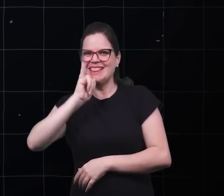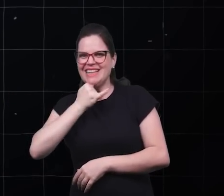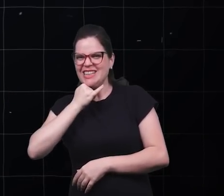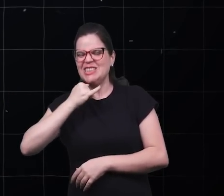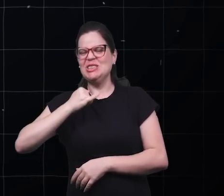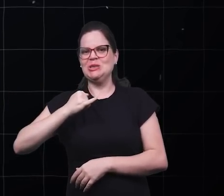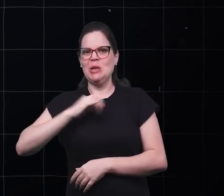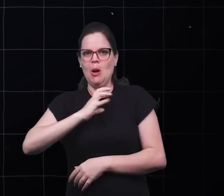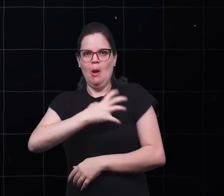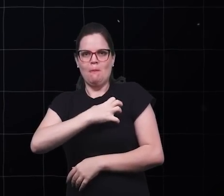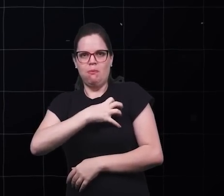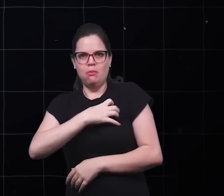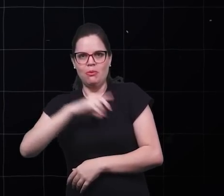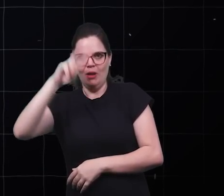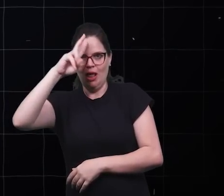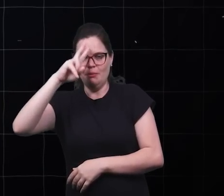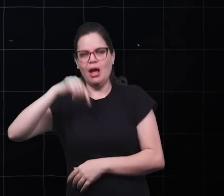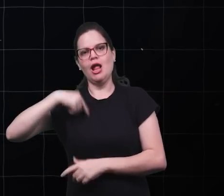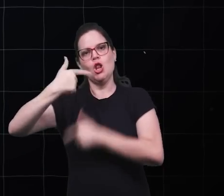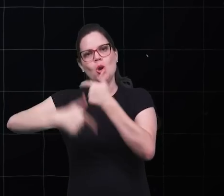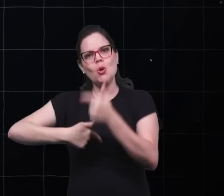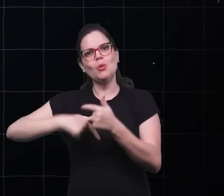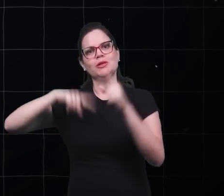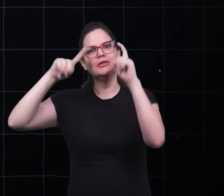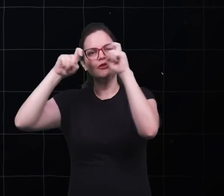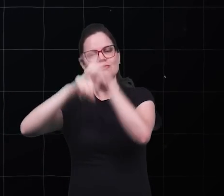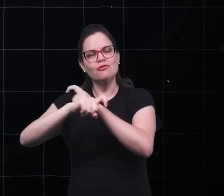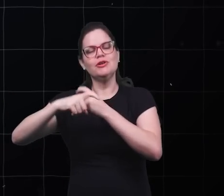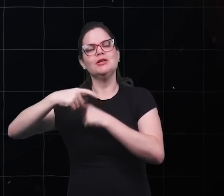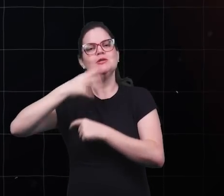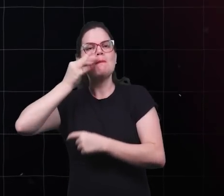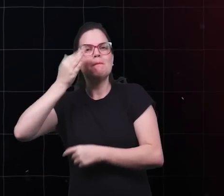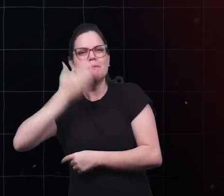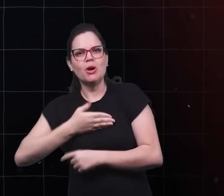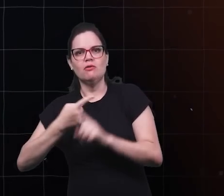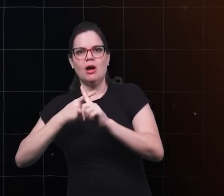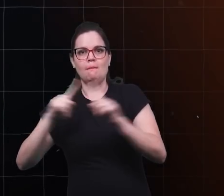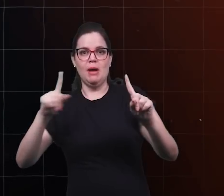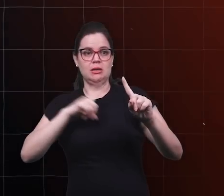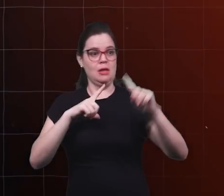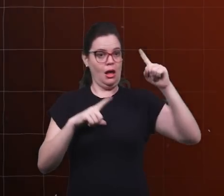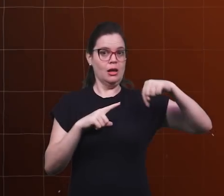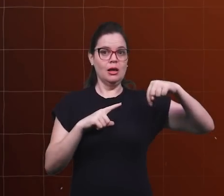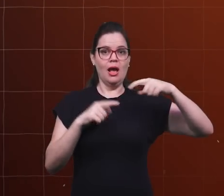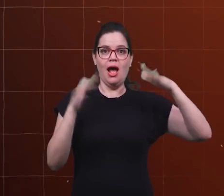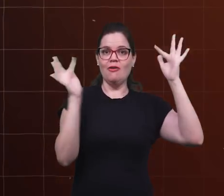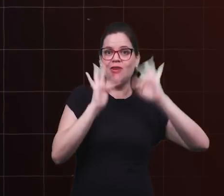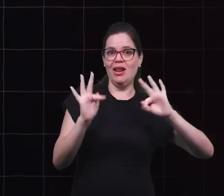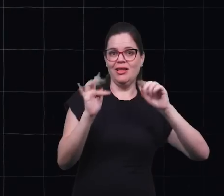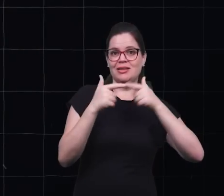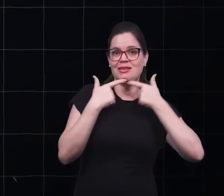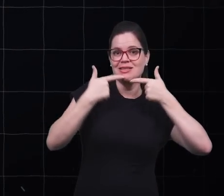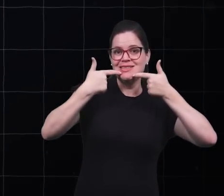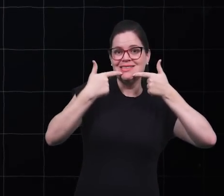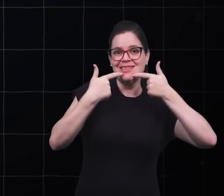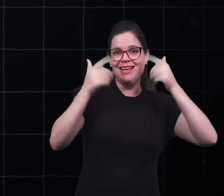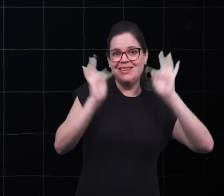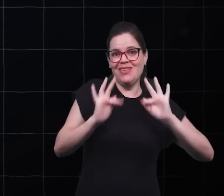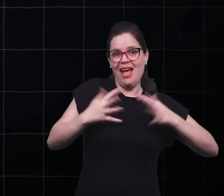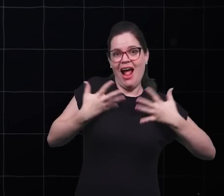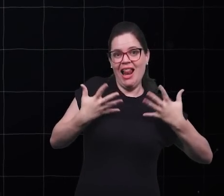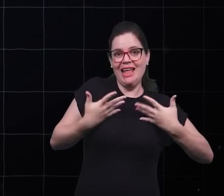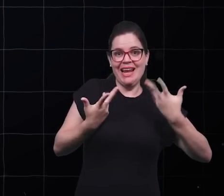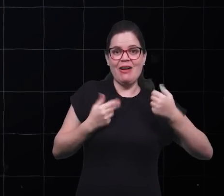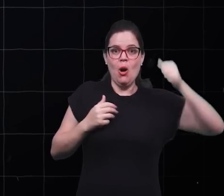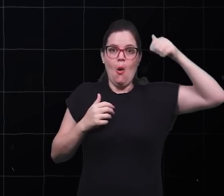uma ação que já venceu por nós. Jesus falou, neste mundo tereis aflições, mas tem de bom ânimo que eu